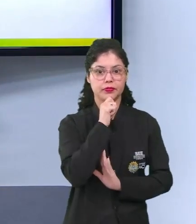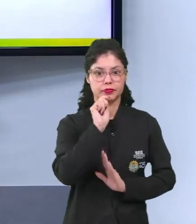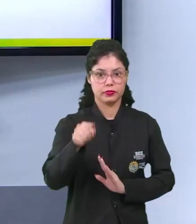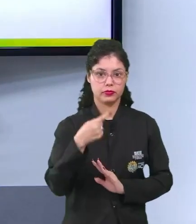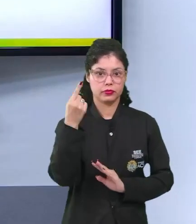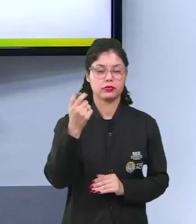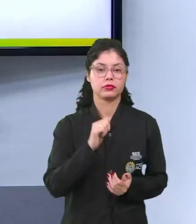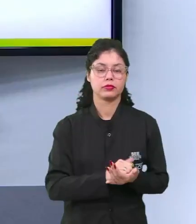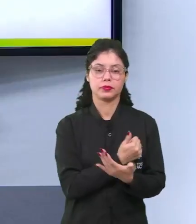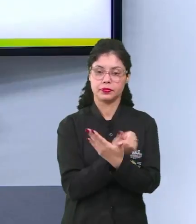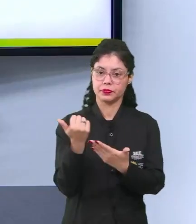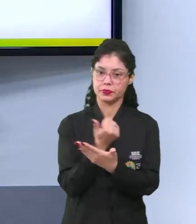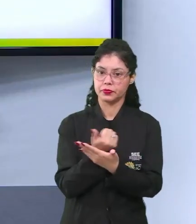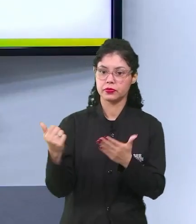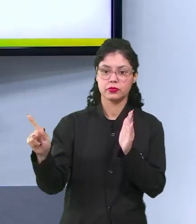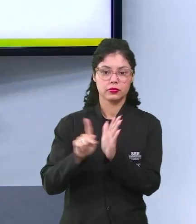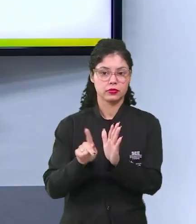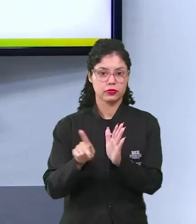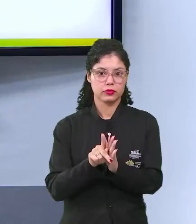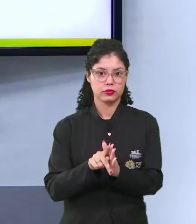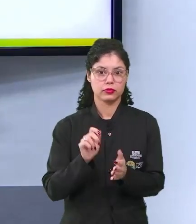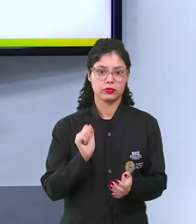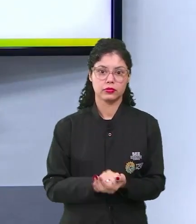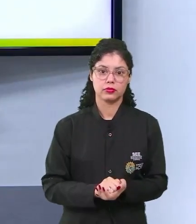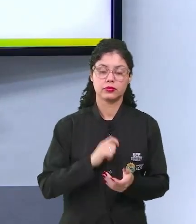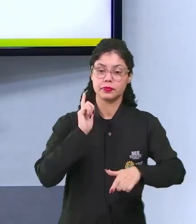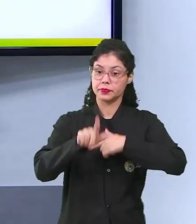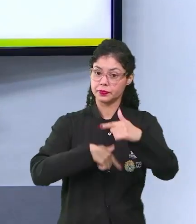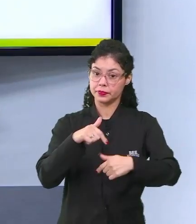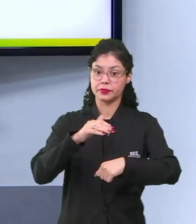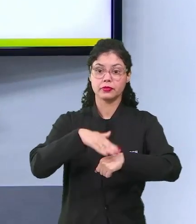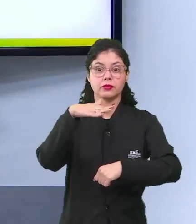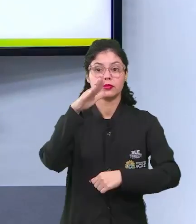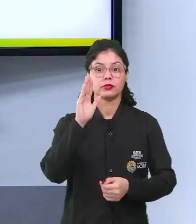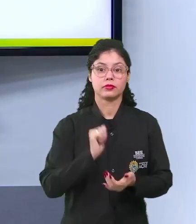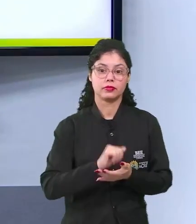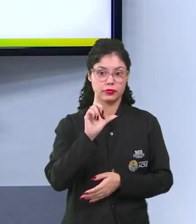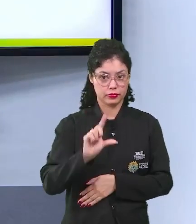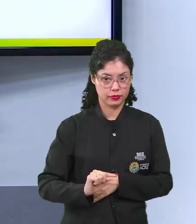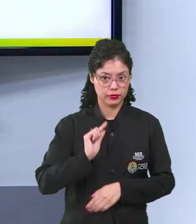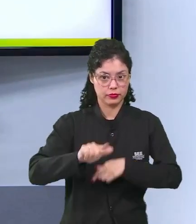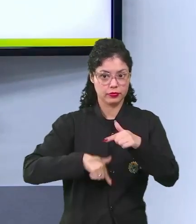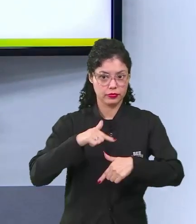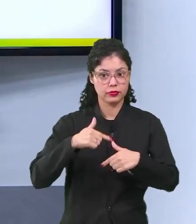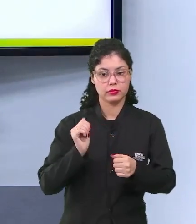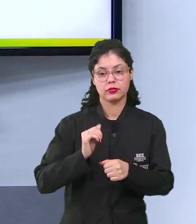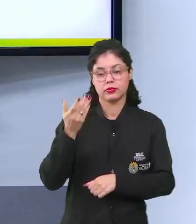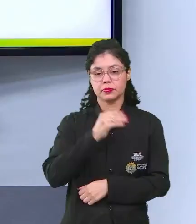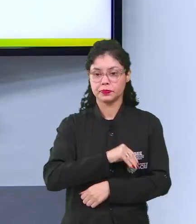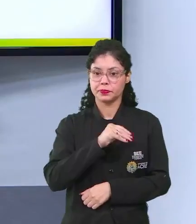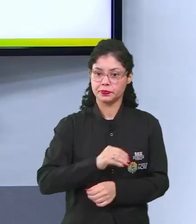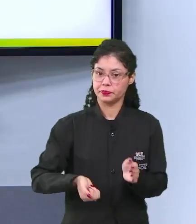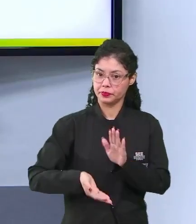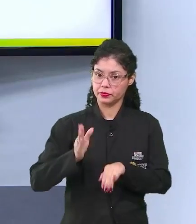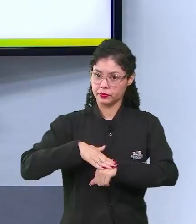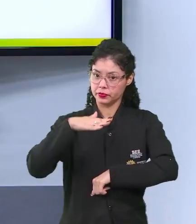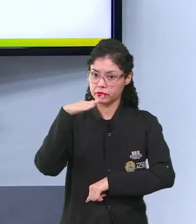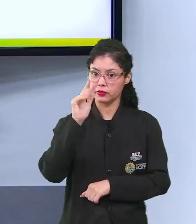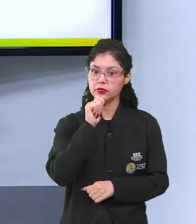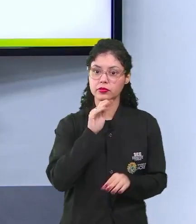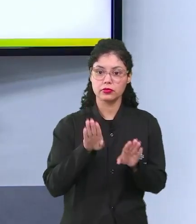aquela atitude da mercadoria esconder quem trabalhou mais, quem trabalhou menos, quem ganhou mais e quem ganhou